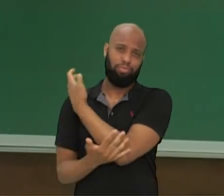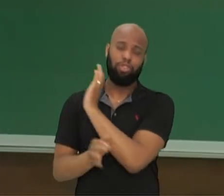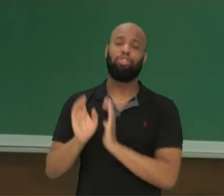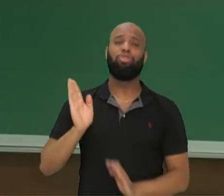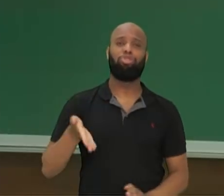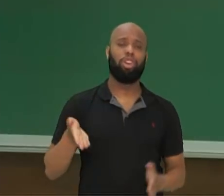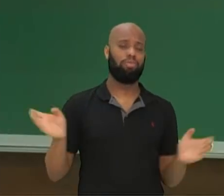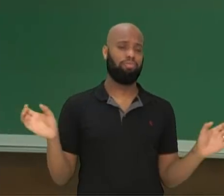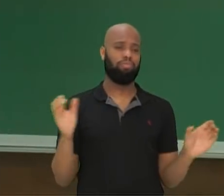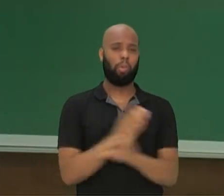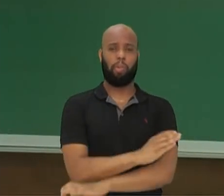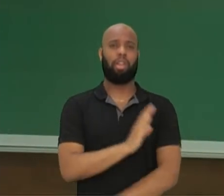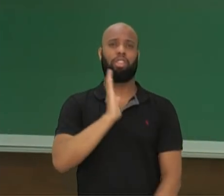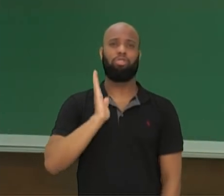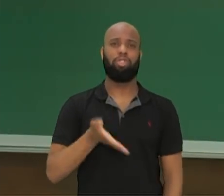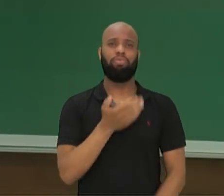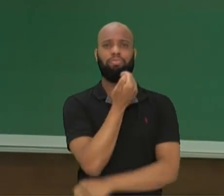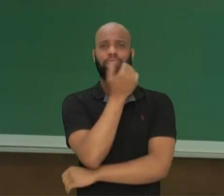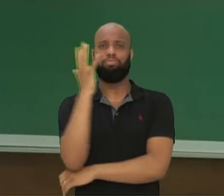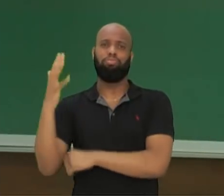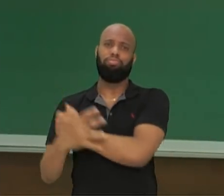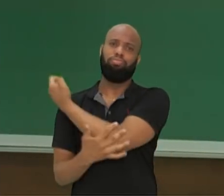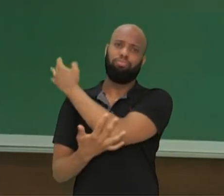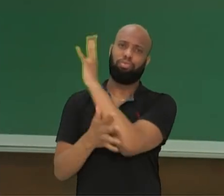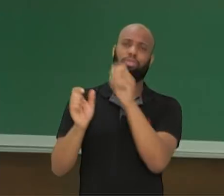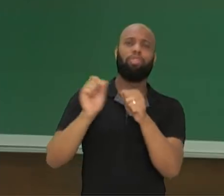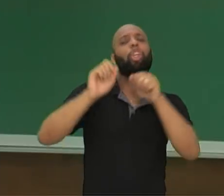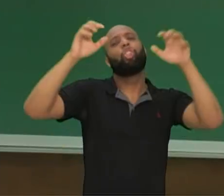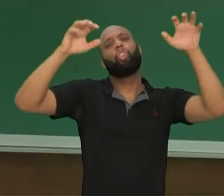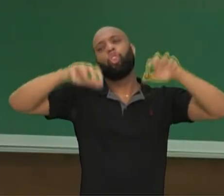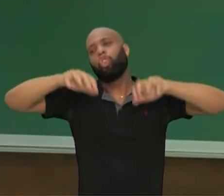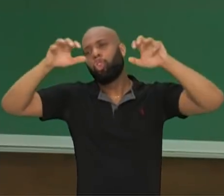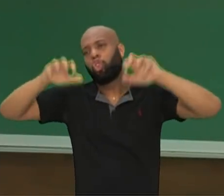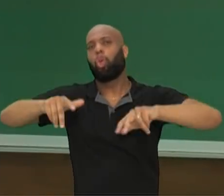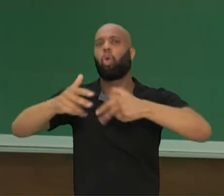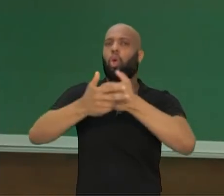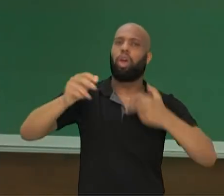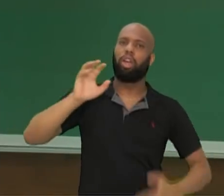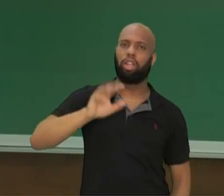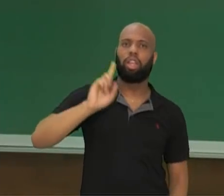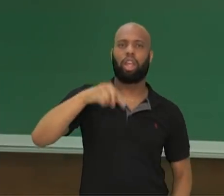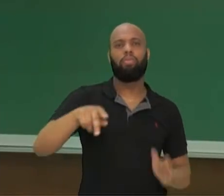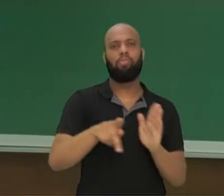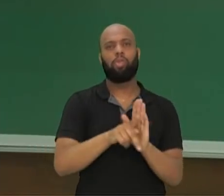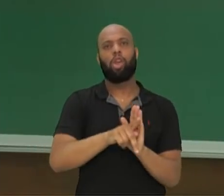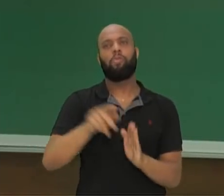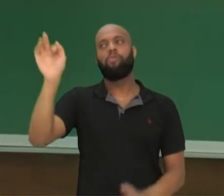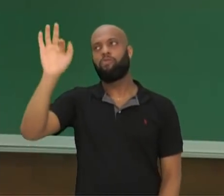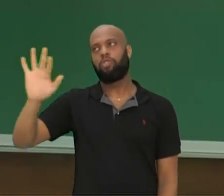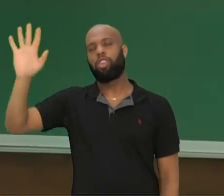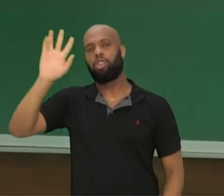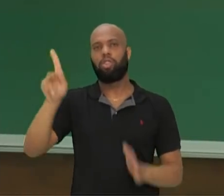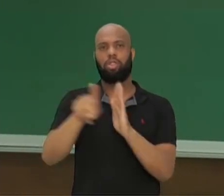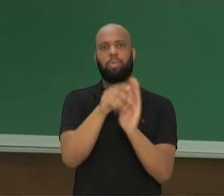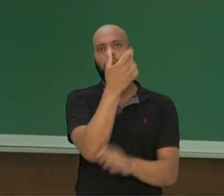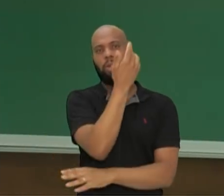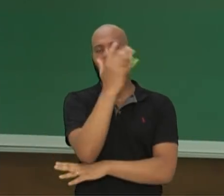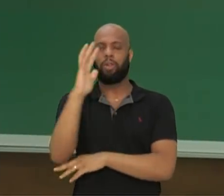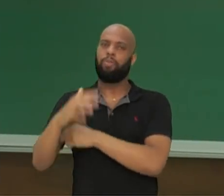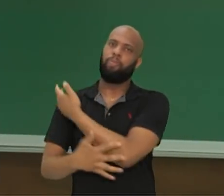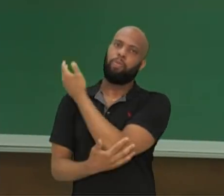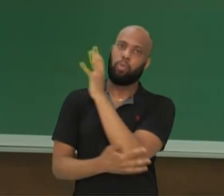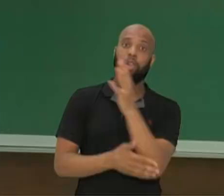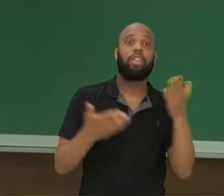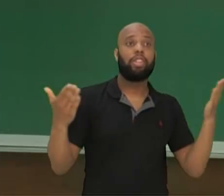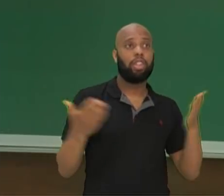faz amanhecer, né? Chover, enfim, como nós já havíamos falado, correto? Vejamos aqui,